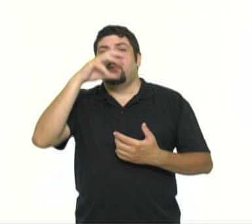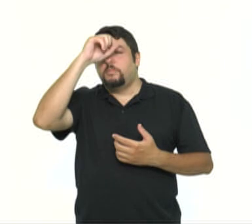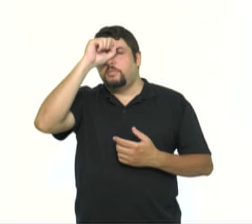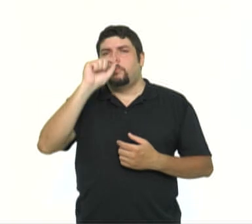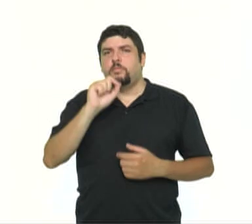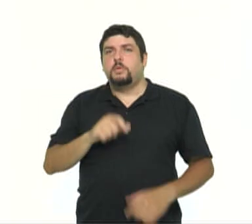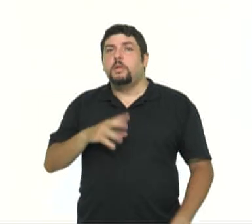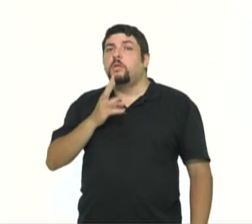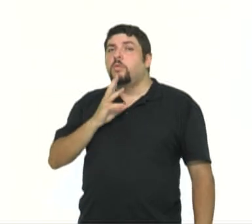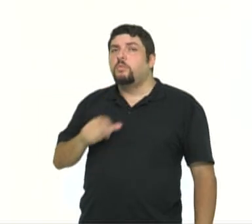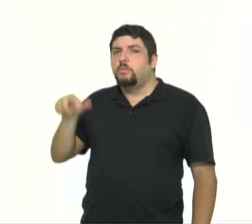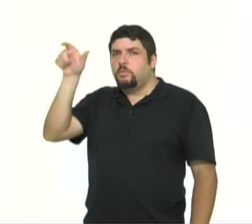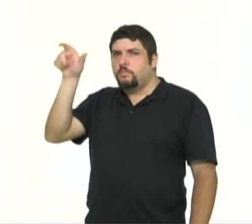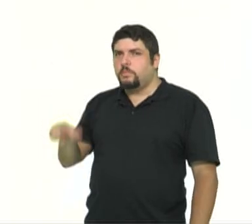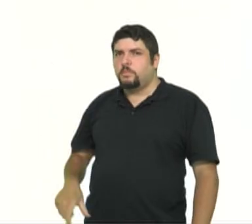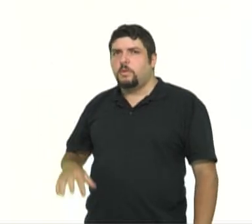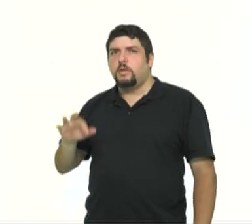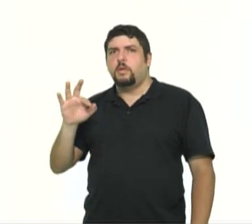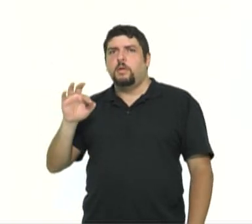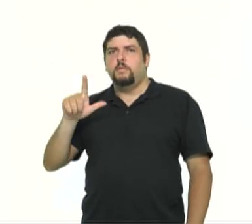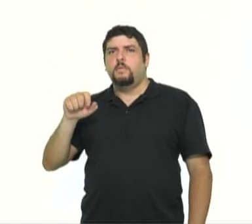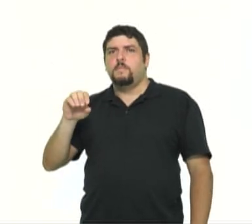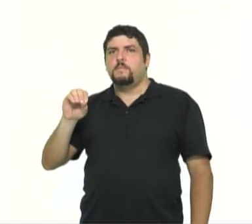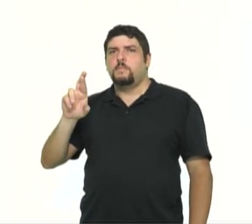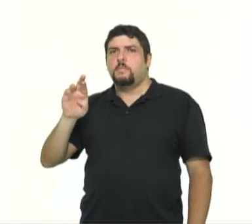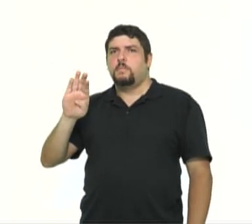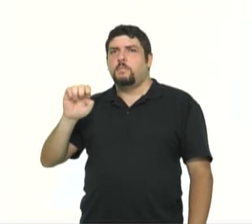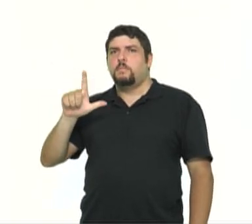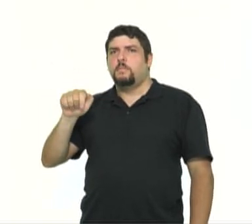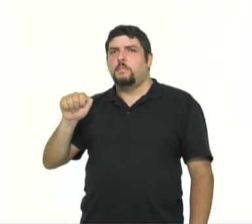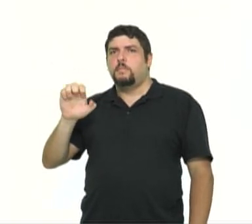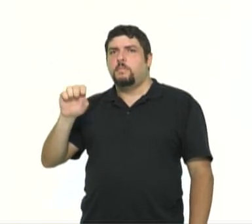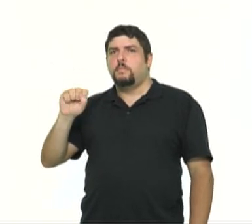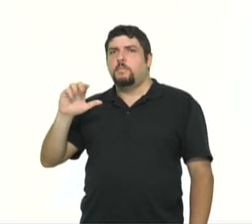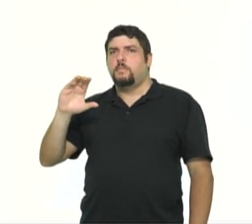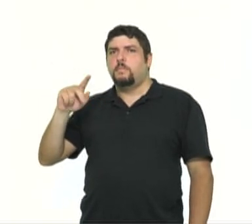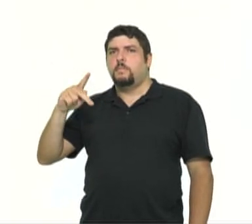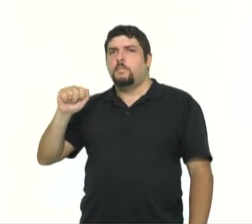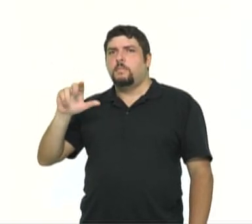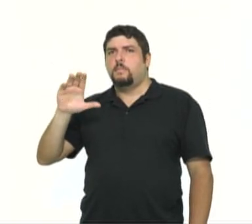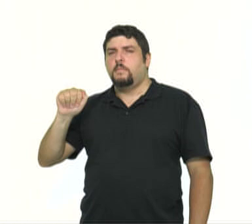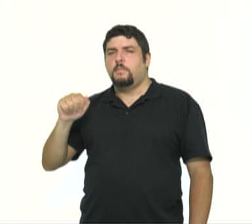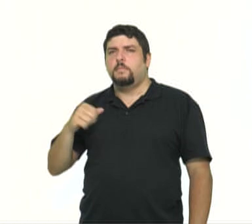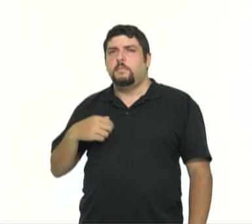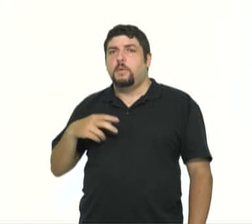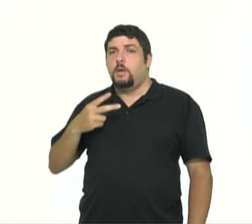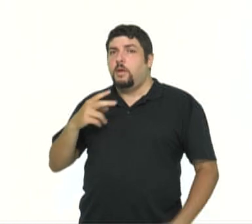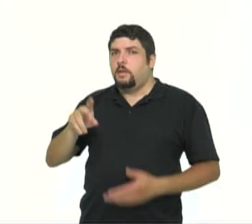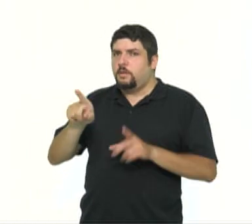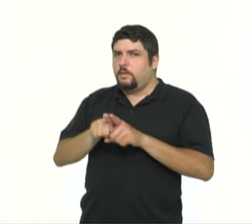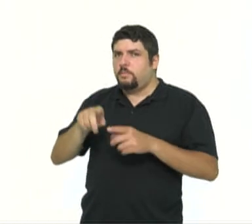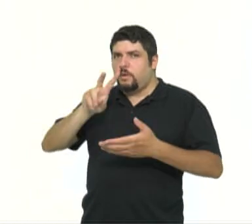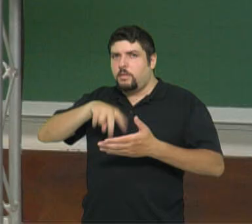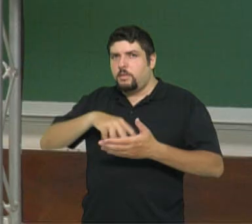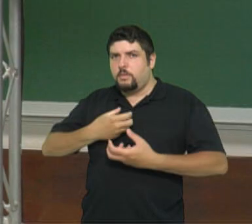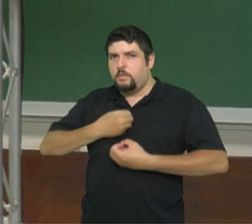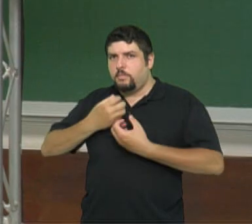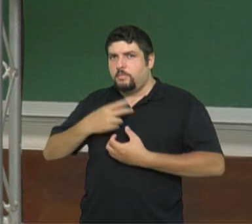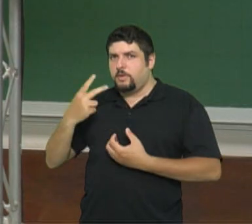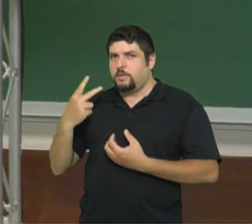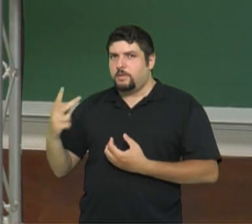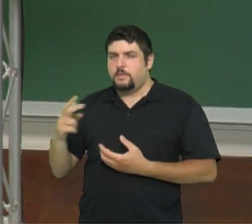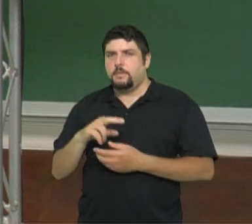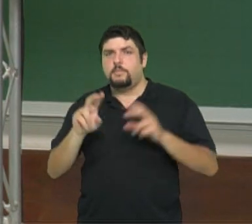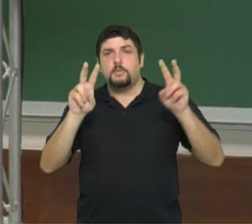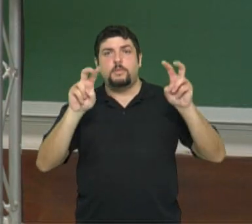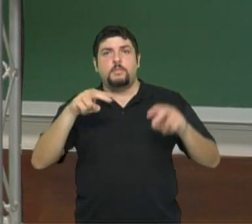quem foi a poeta Flor Bela Espanca. Lemos e estudamos um de seus poemas, não foi? Que nós estudamos agora há pouco,